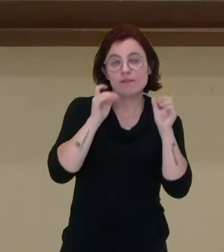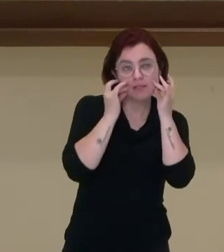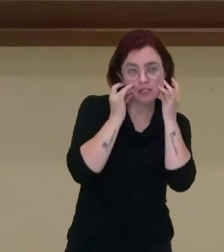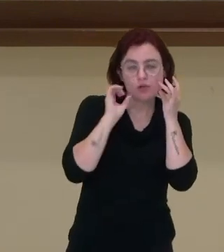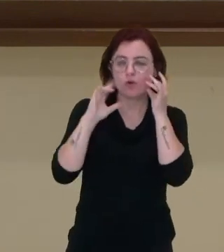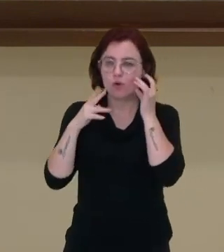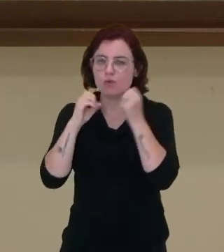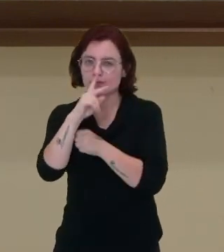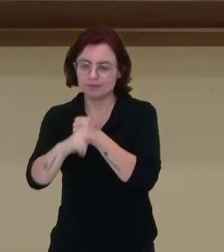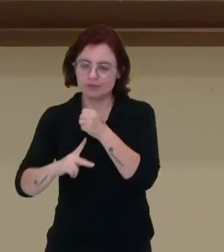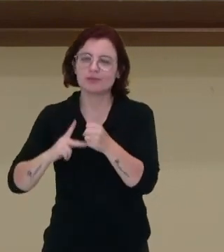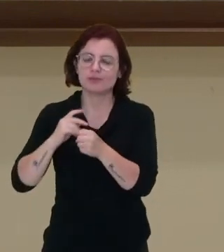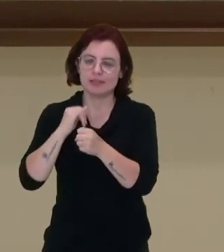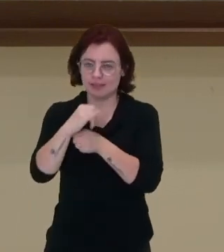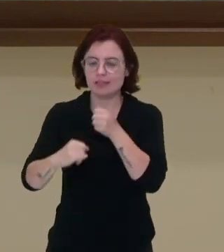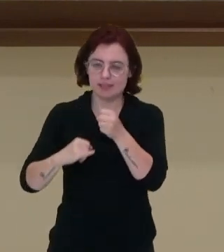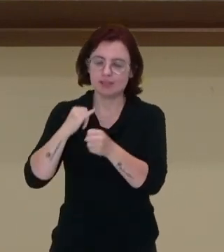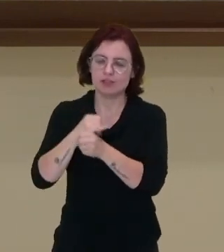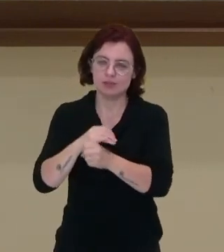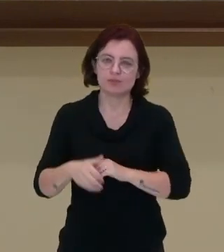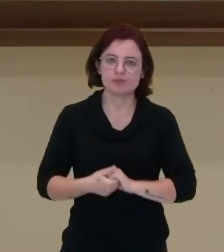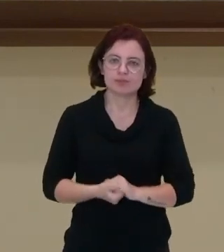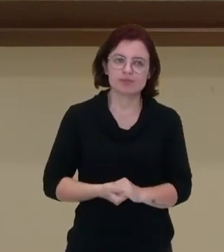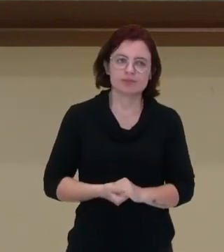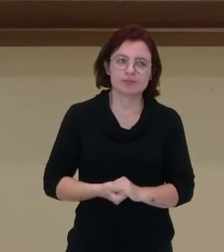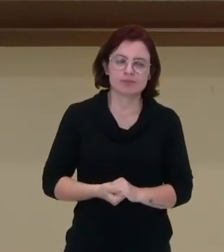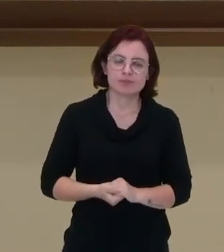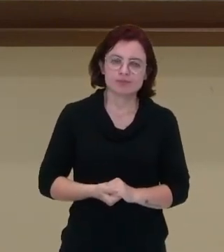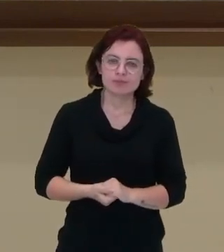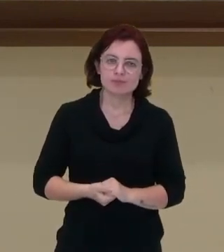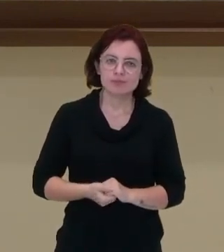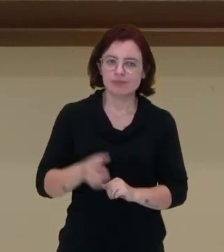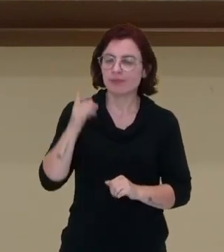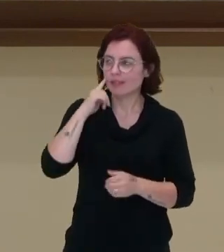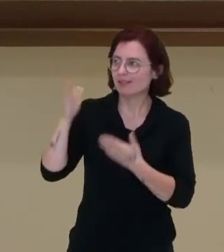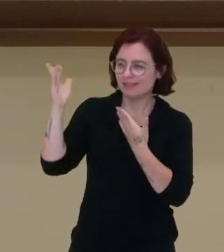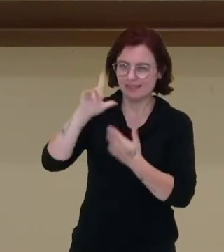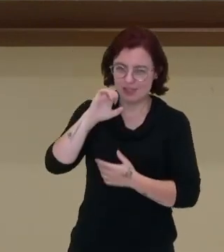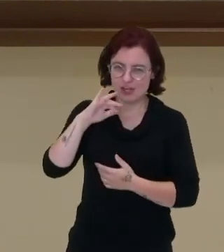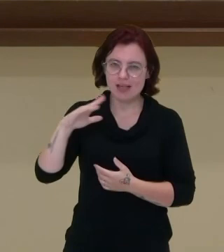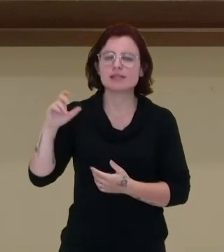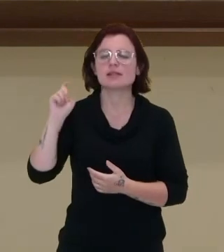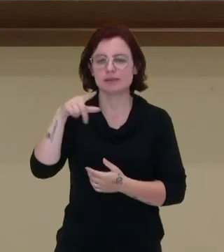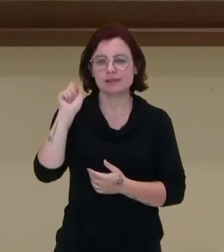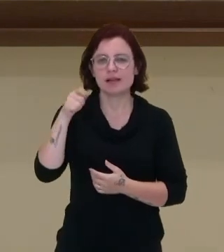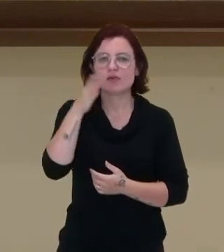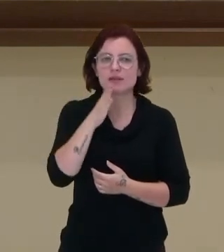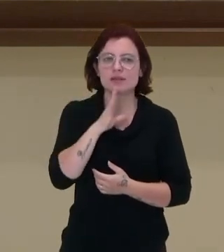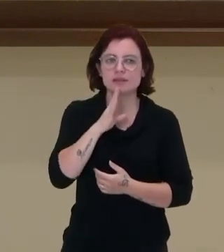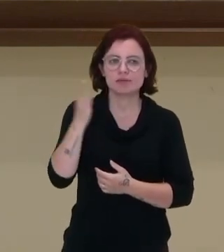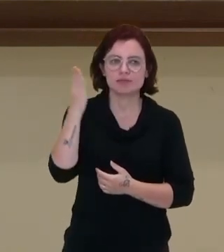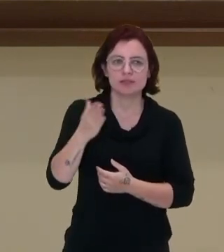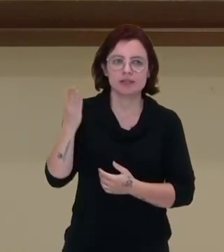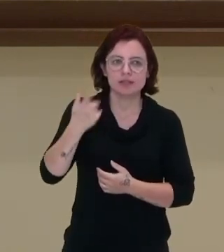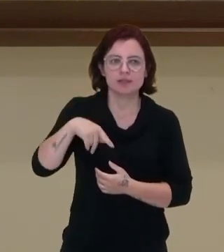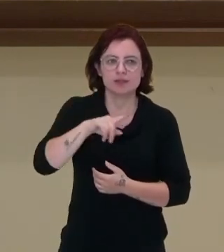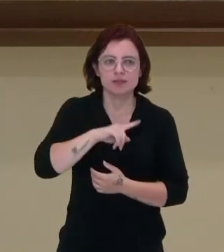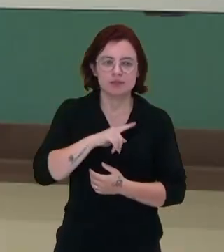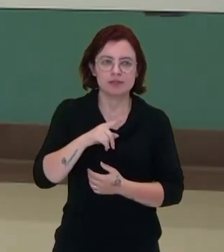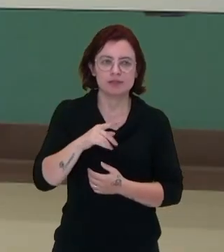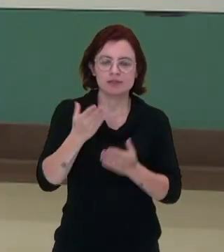ou online, como eu falei, através lá do site, o Lichess, vale a pena vocês conhecerem, tá bom? Por aqui a gente